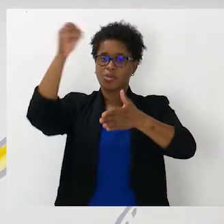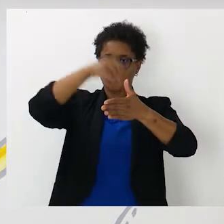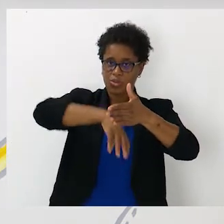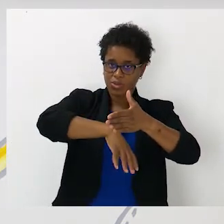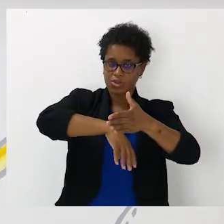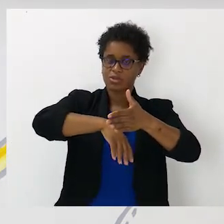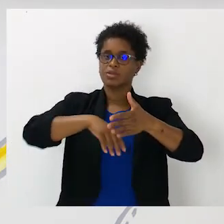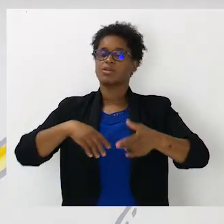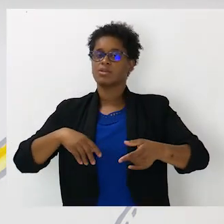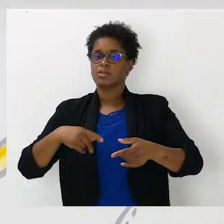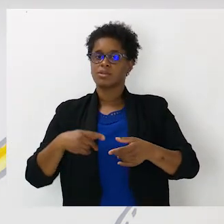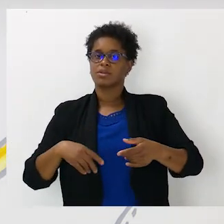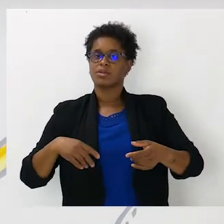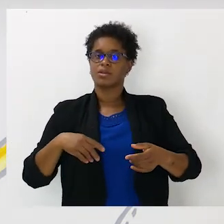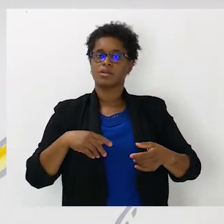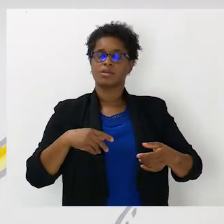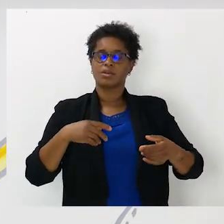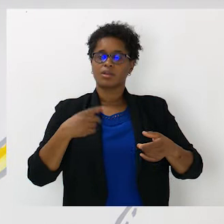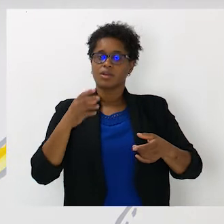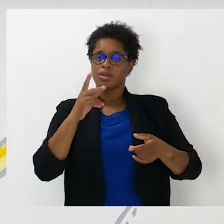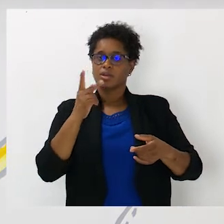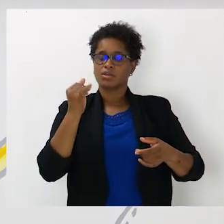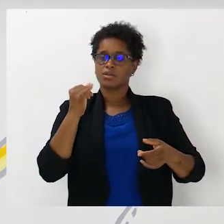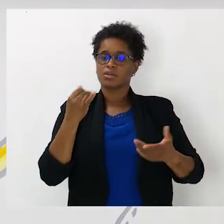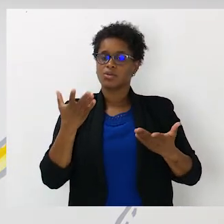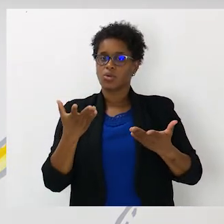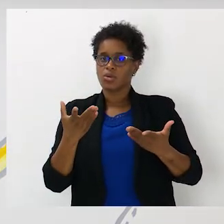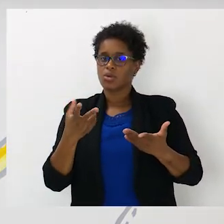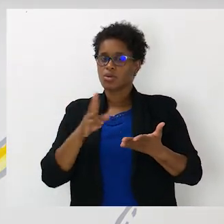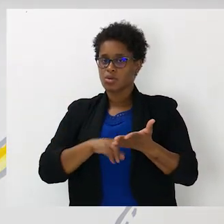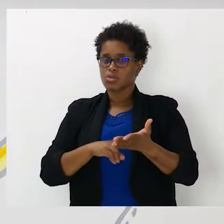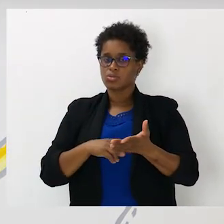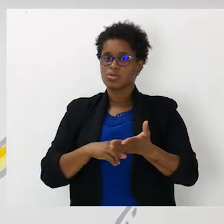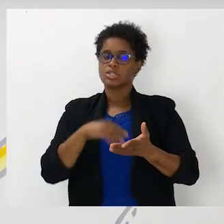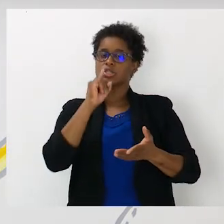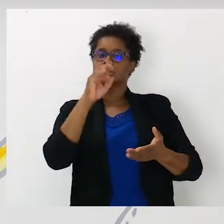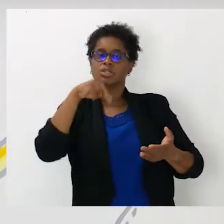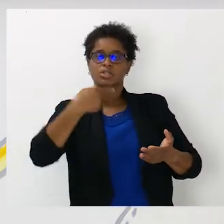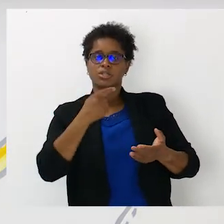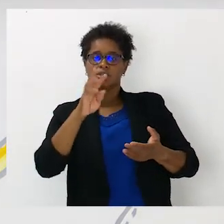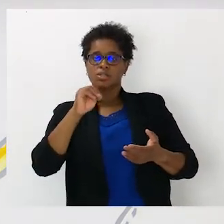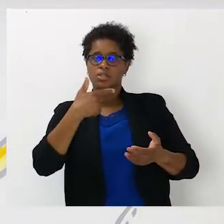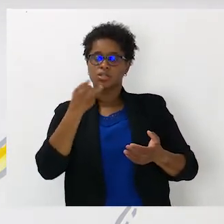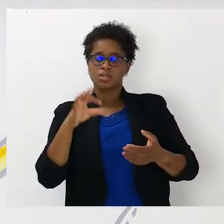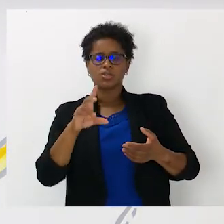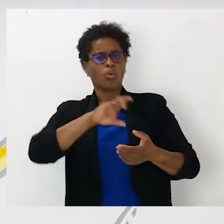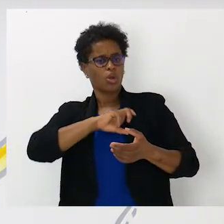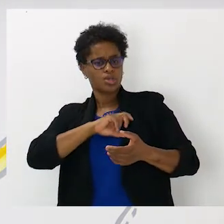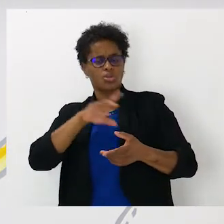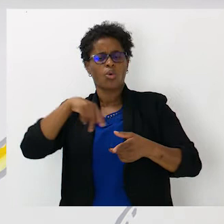colocados as vísceras, mais concretamente os intestinos e outros órgãos